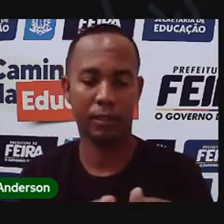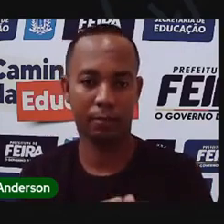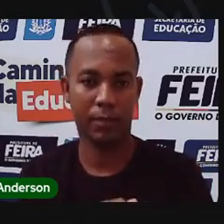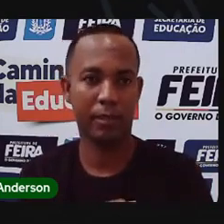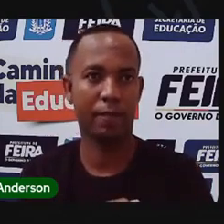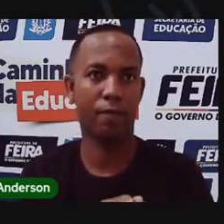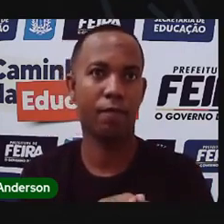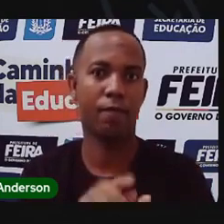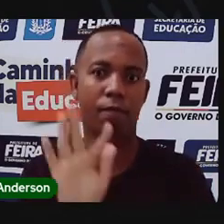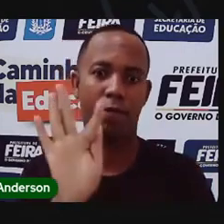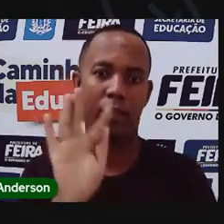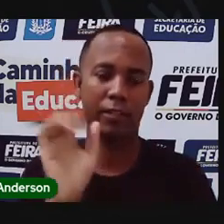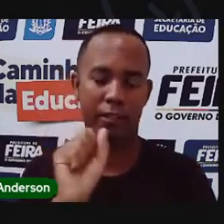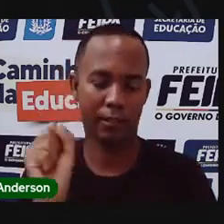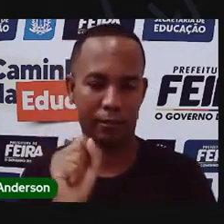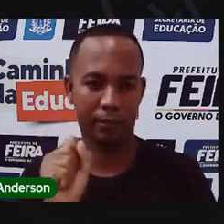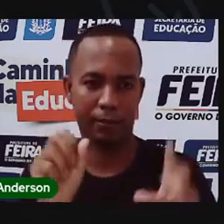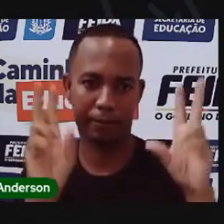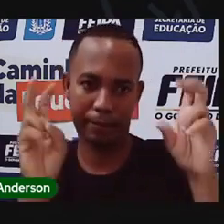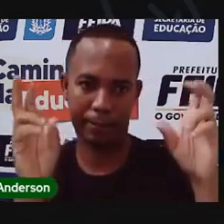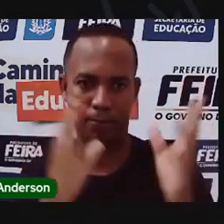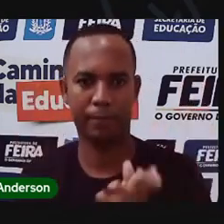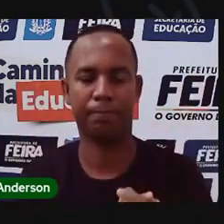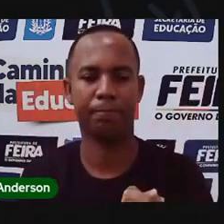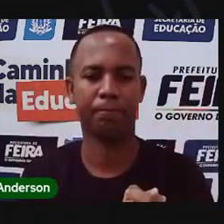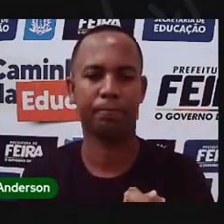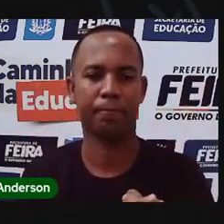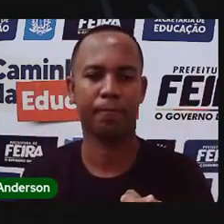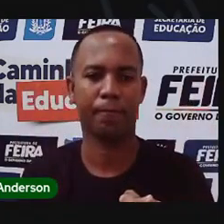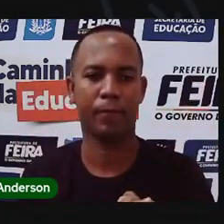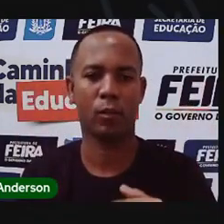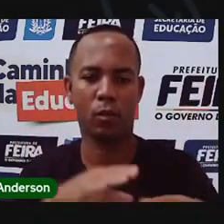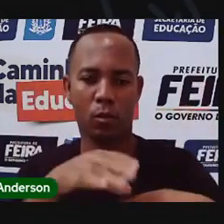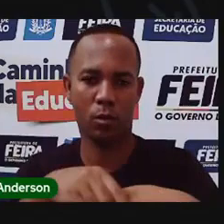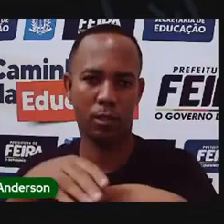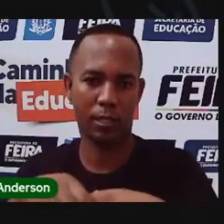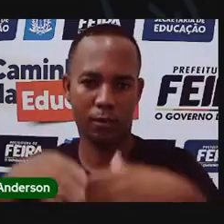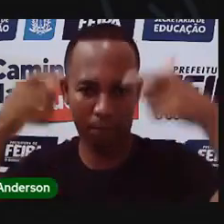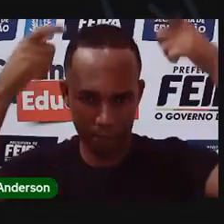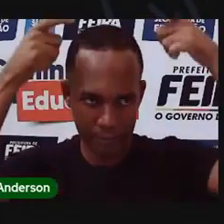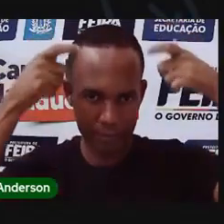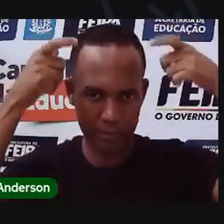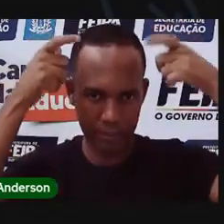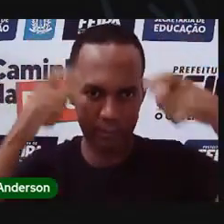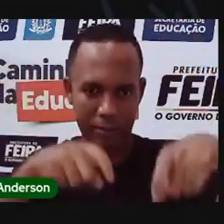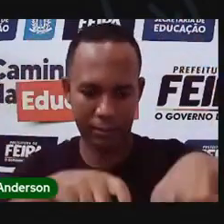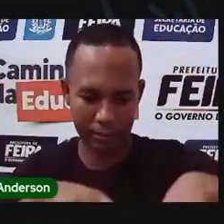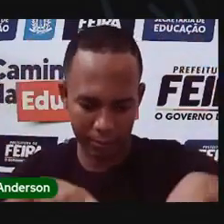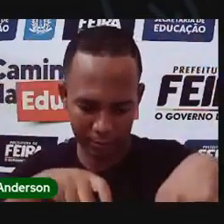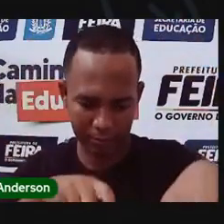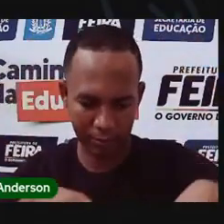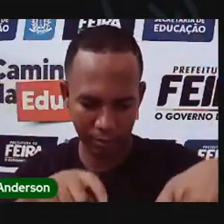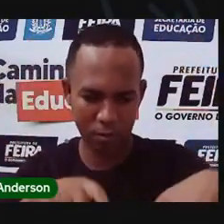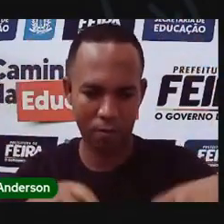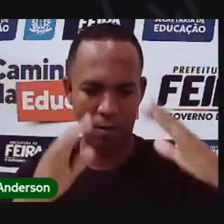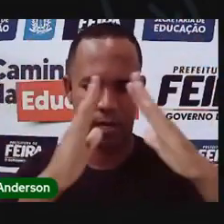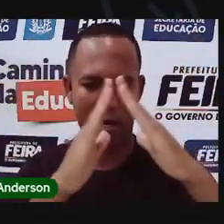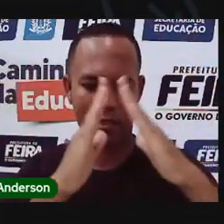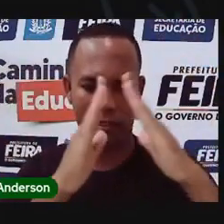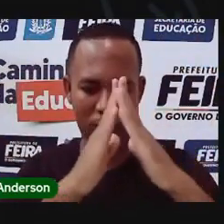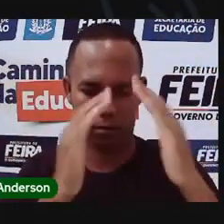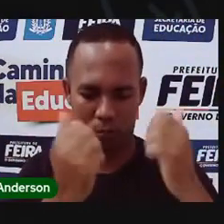de Santana. Cordel. Princesa do Sertão. Do casarão Olhos